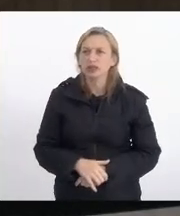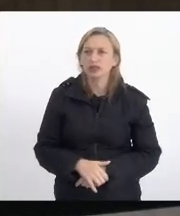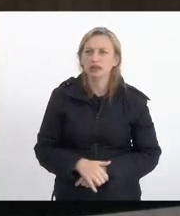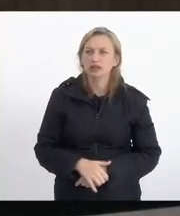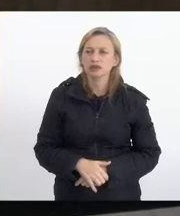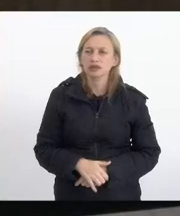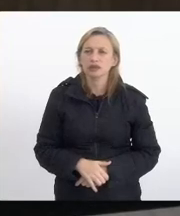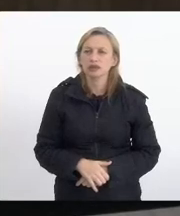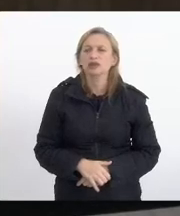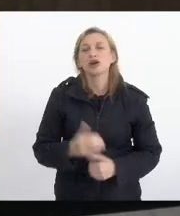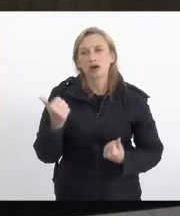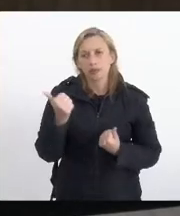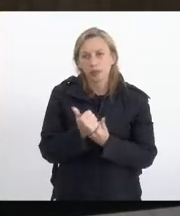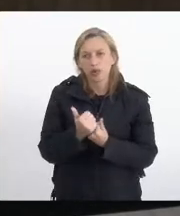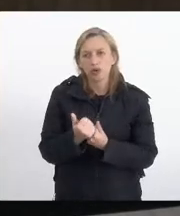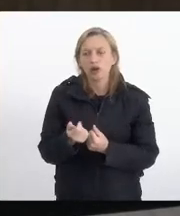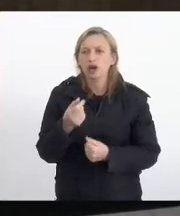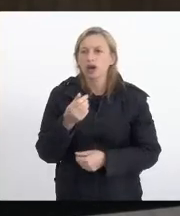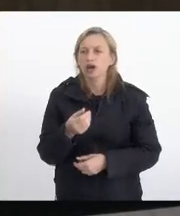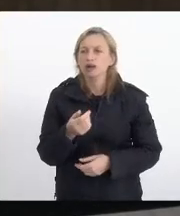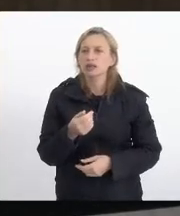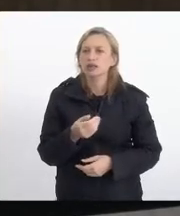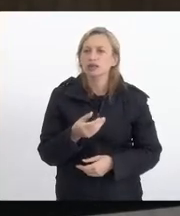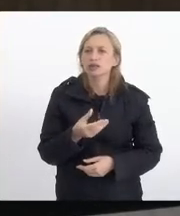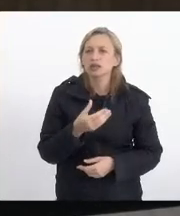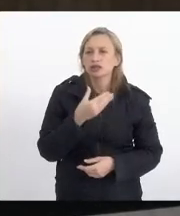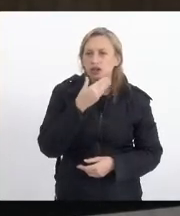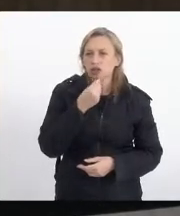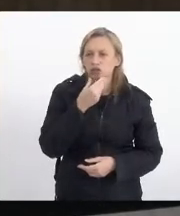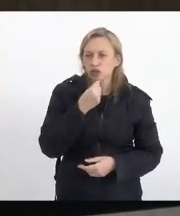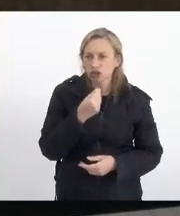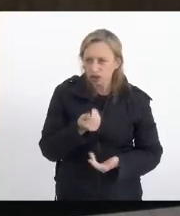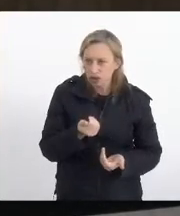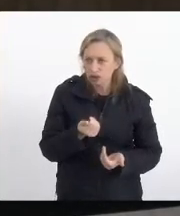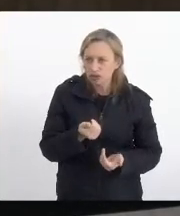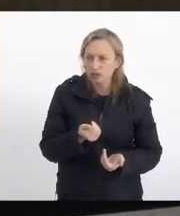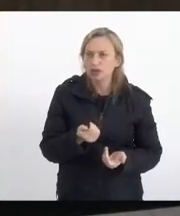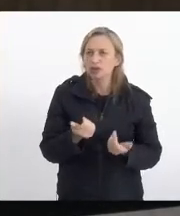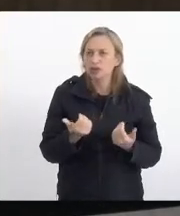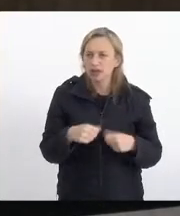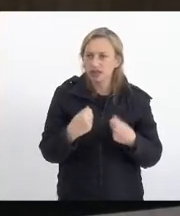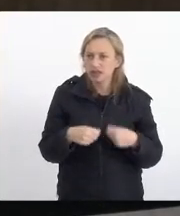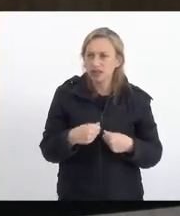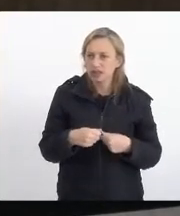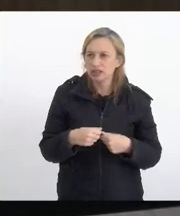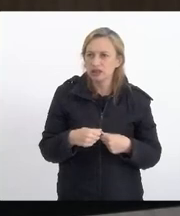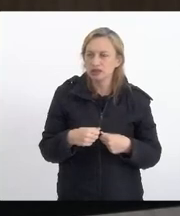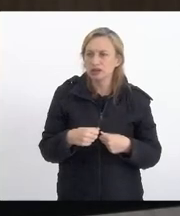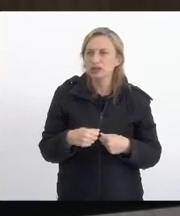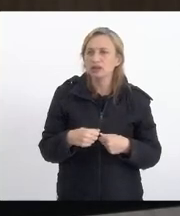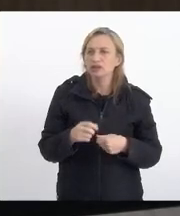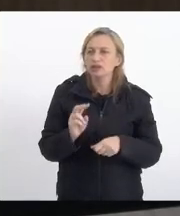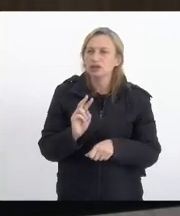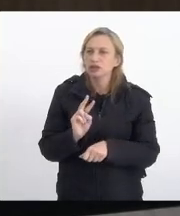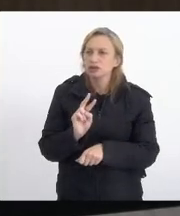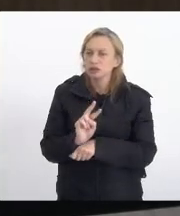dei um apoio aos garotos que necessitam da parte física, que eu sou monitor, então ajudei os garotos que entrassem aí.